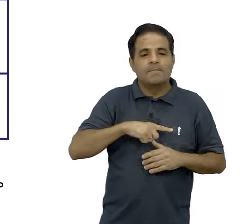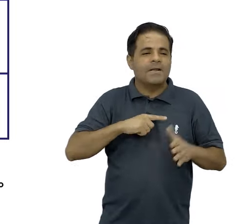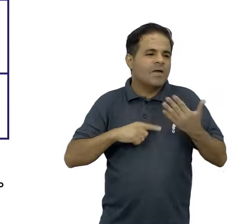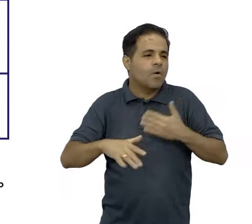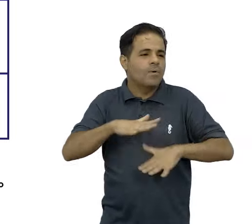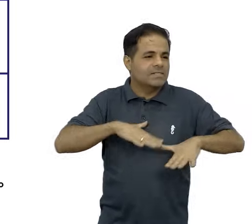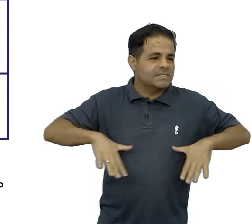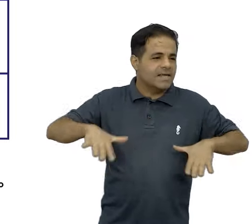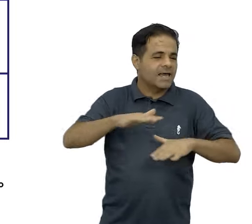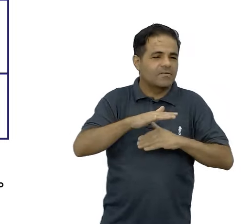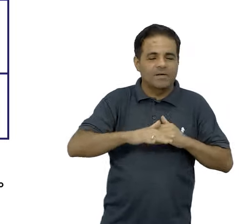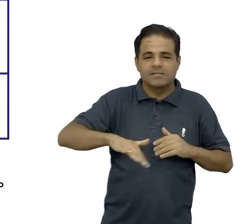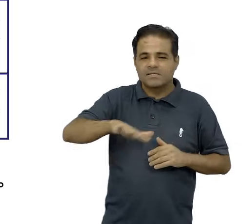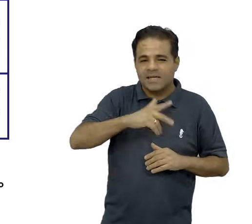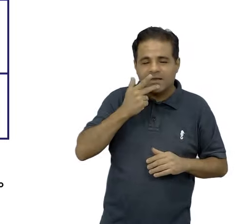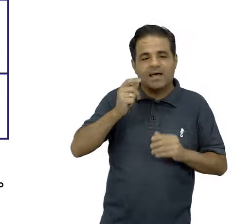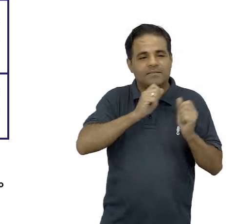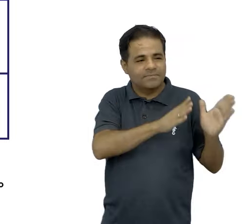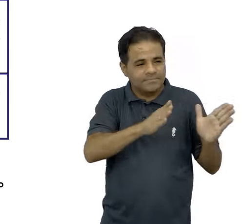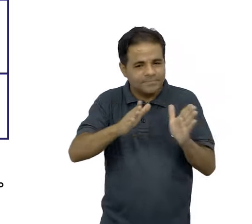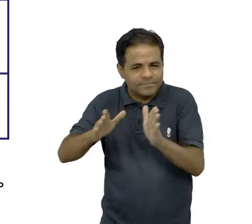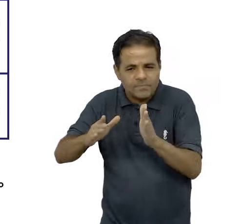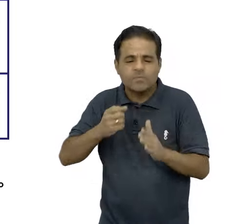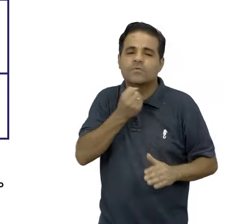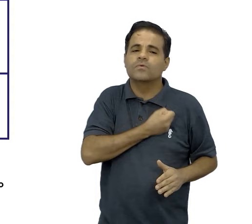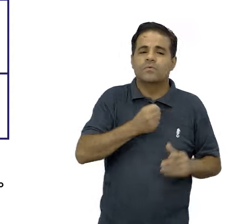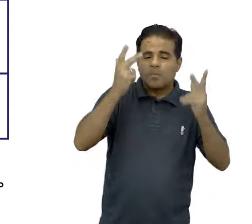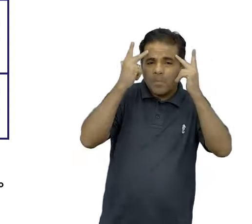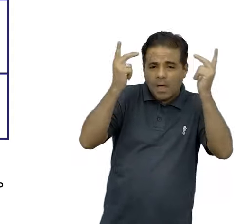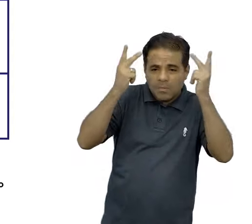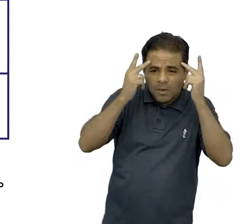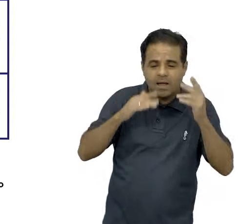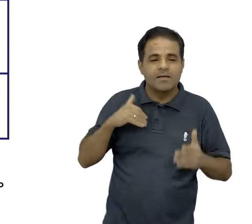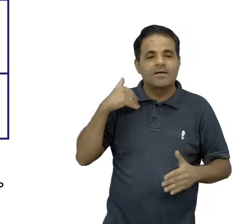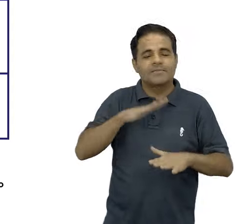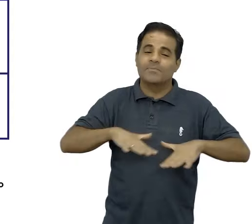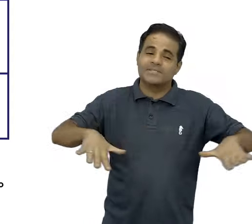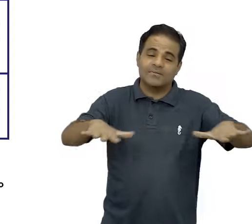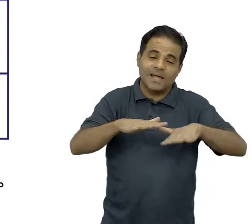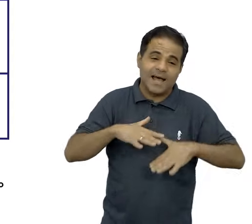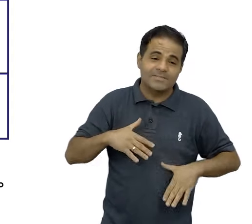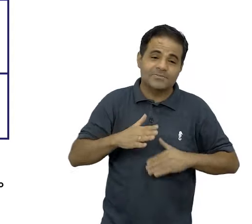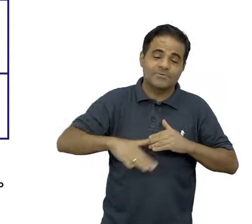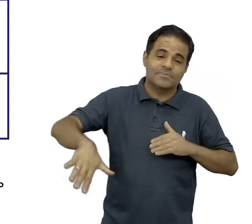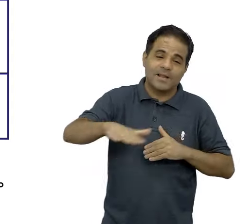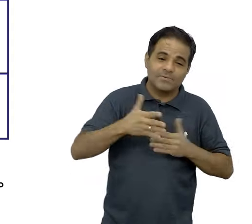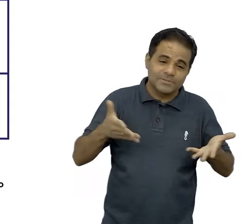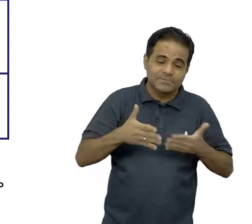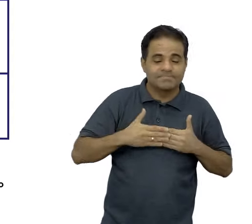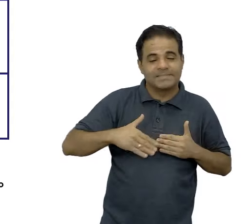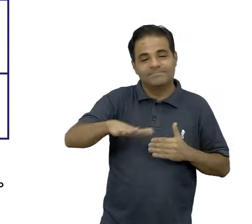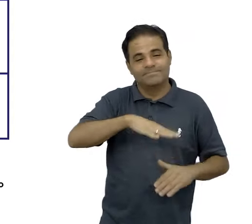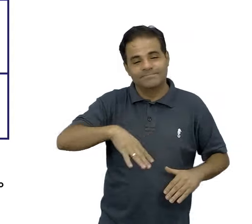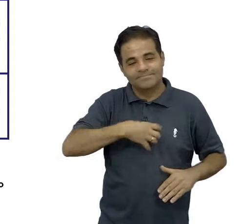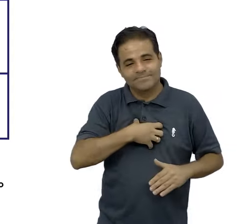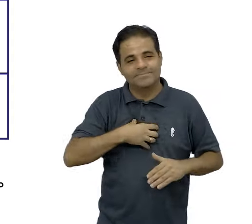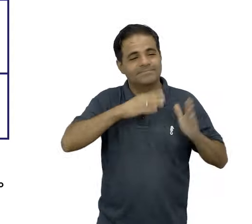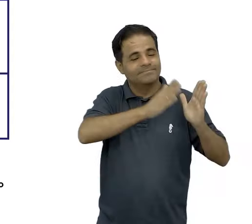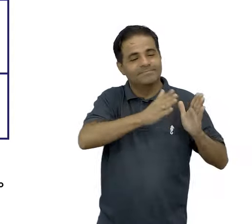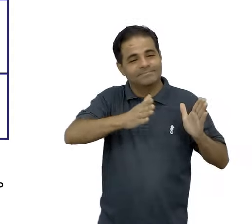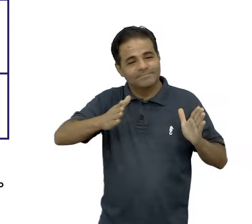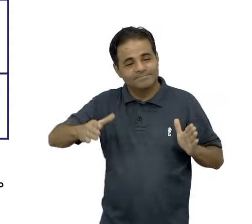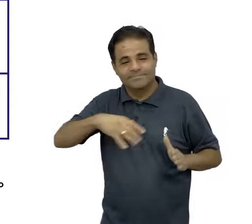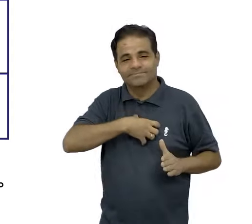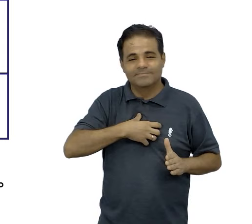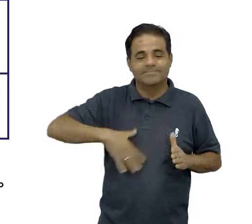na composição e na decomposição dos números naturais, até a terceira ordem, então até a ordem da centena,